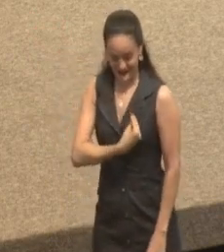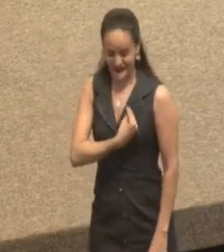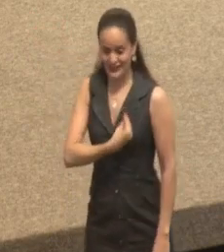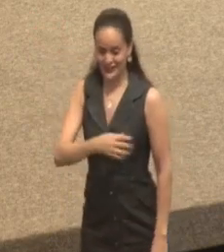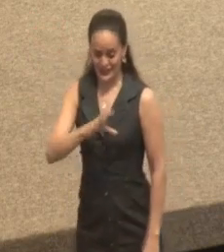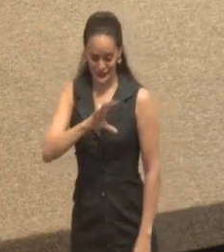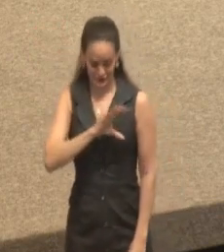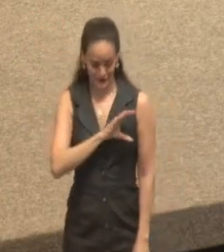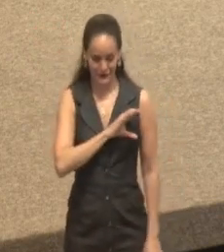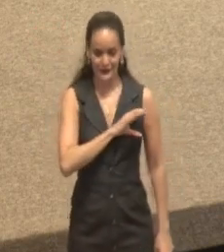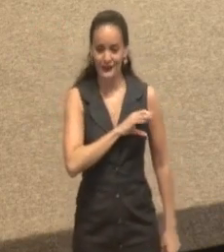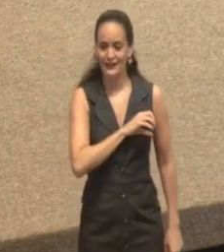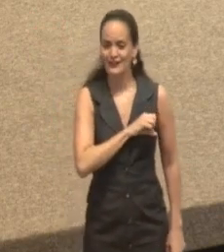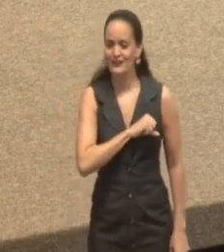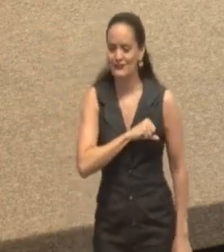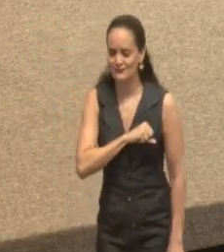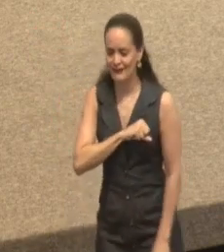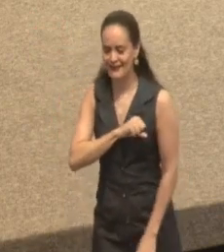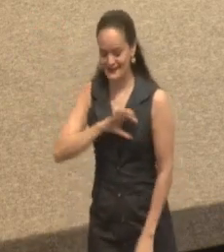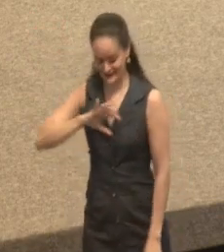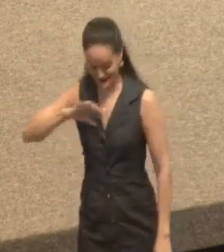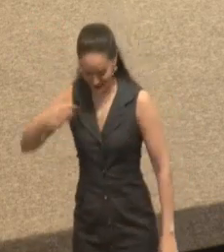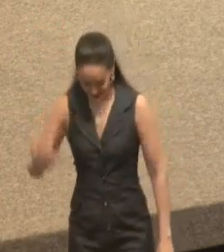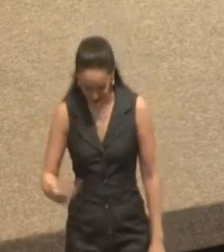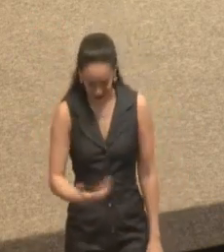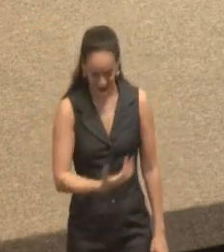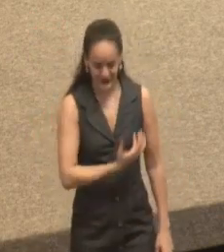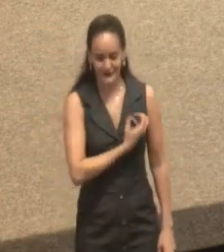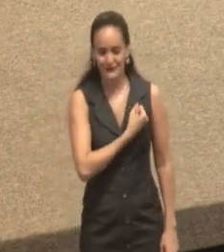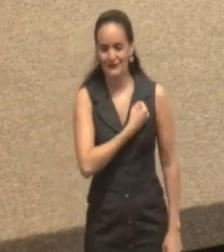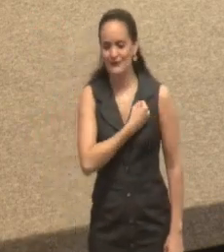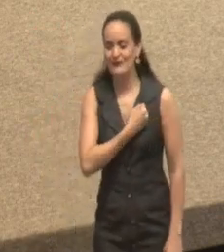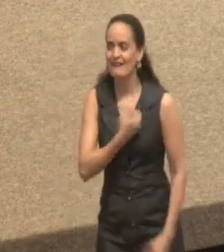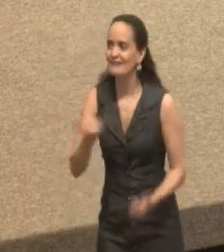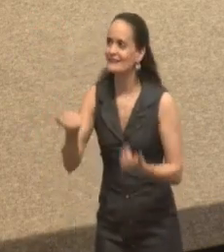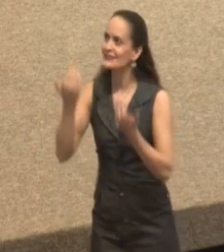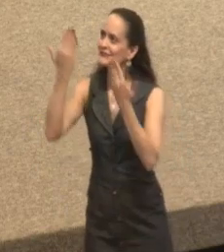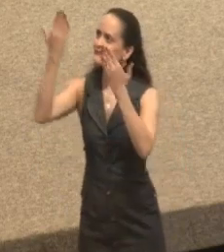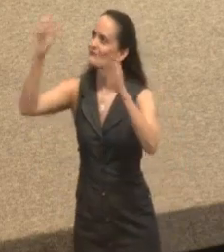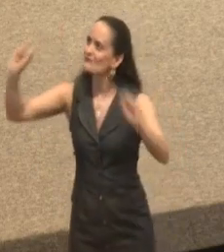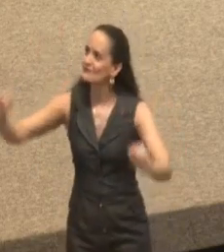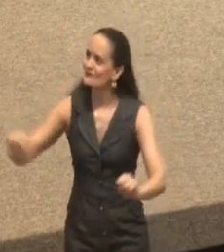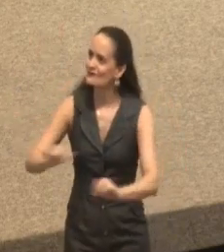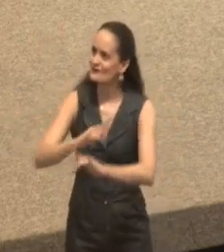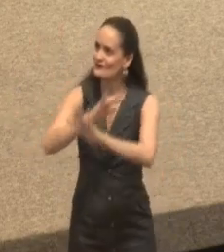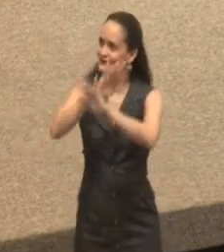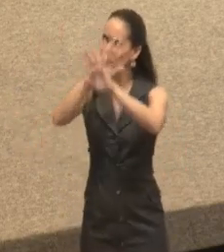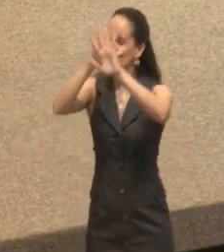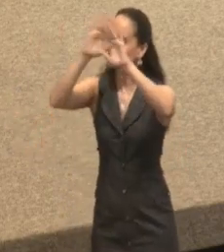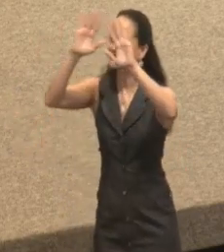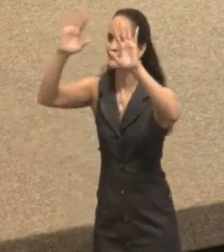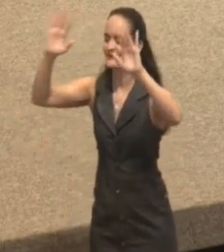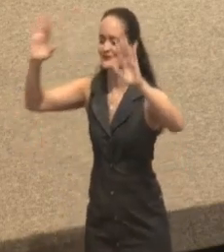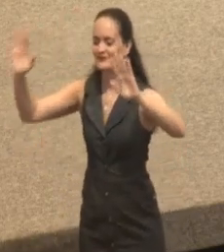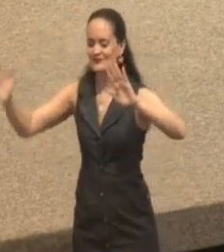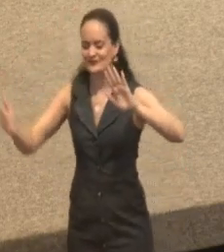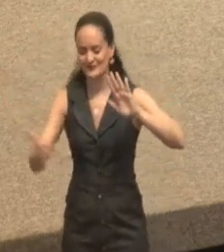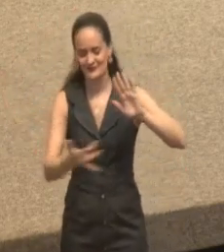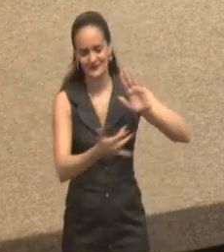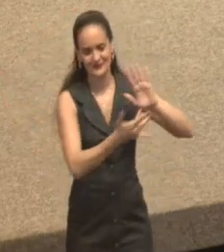amor que me resgatou e lhe rendo glórias, ó